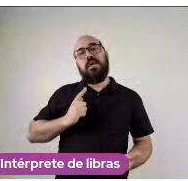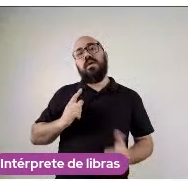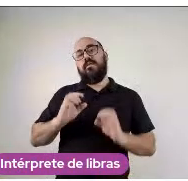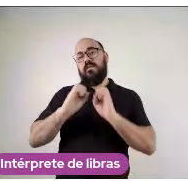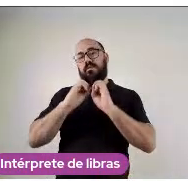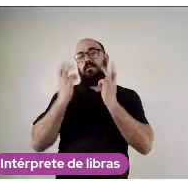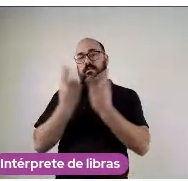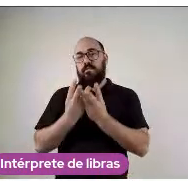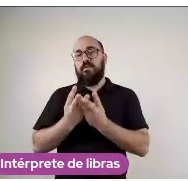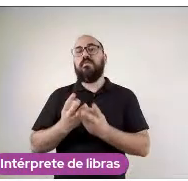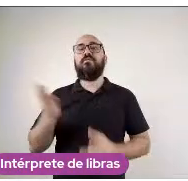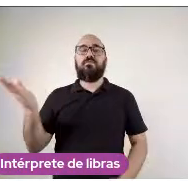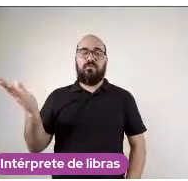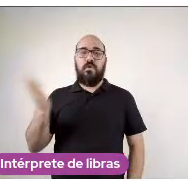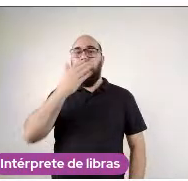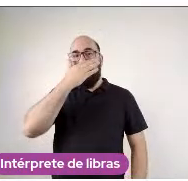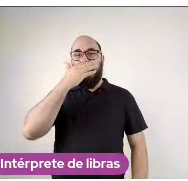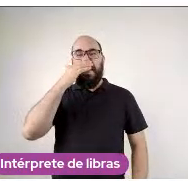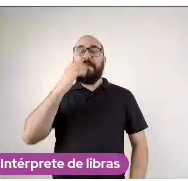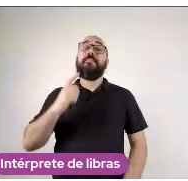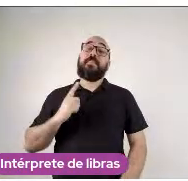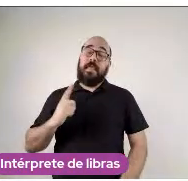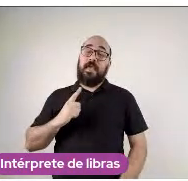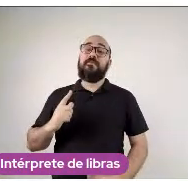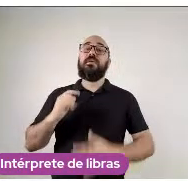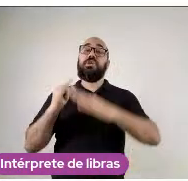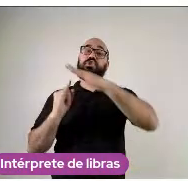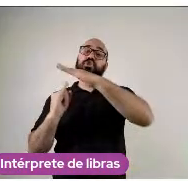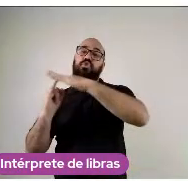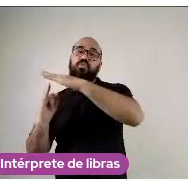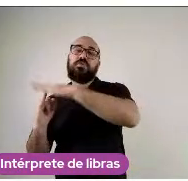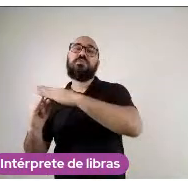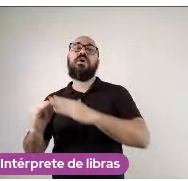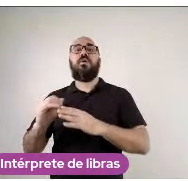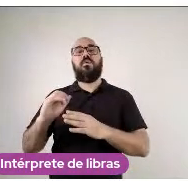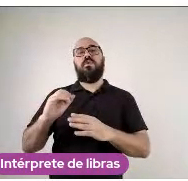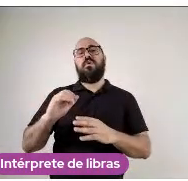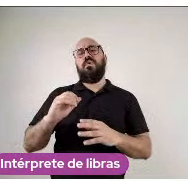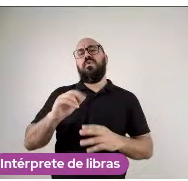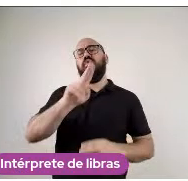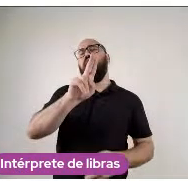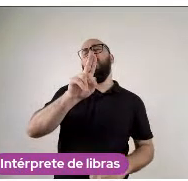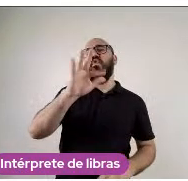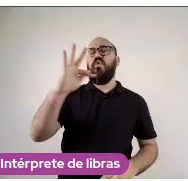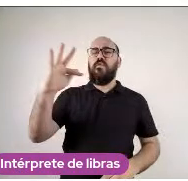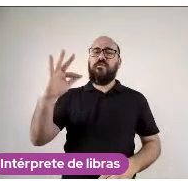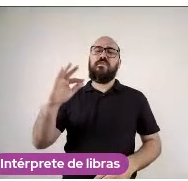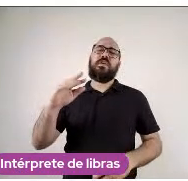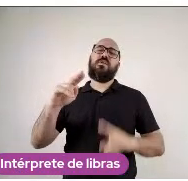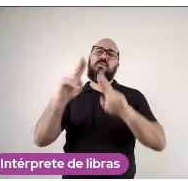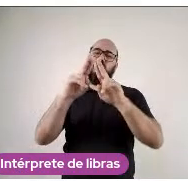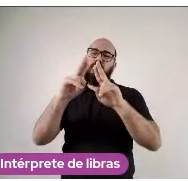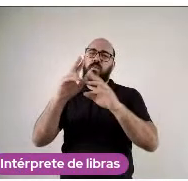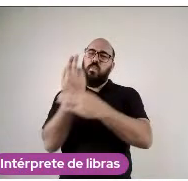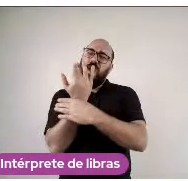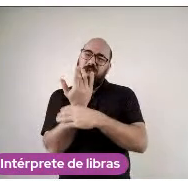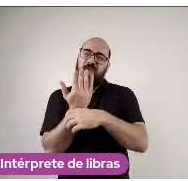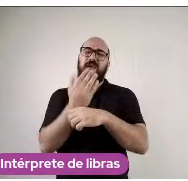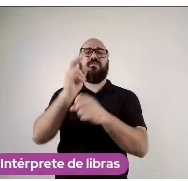de diversas instituições, UF, UERJ, UFRJ, UNIRIO,